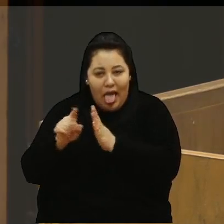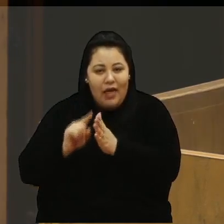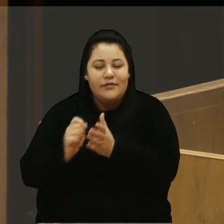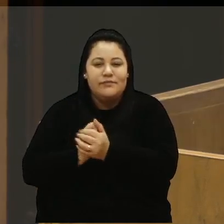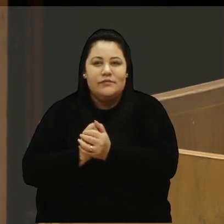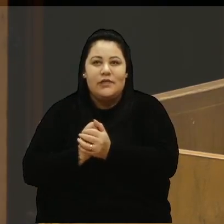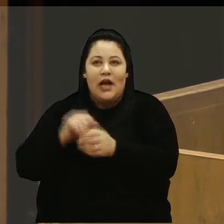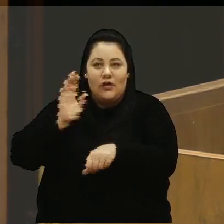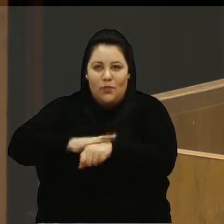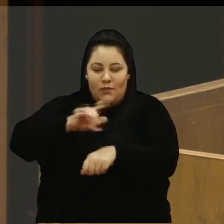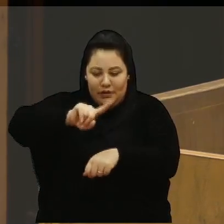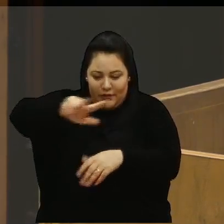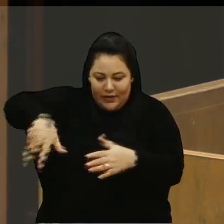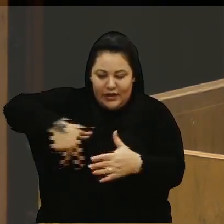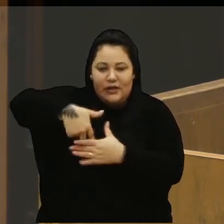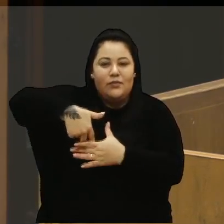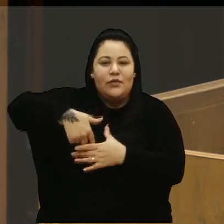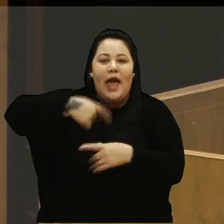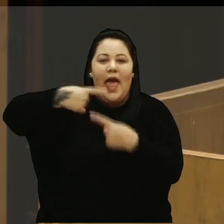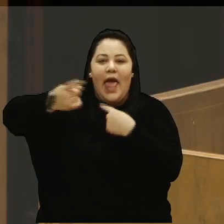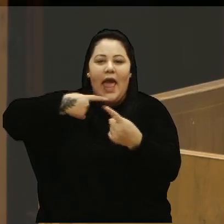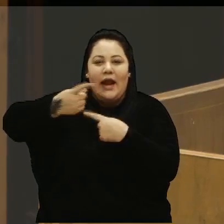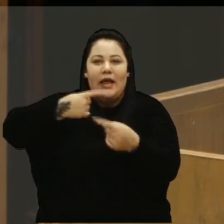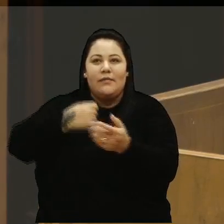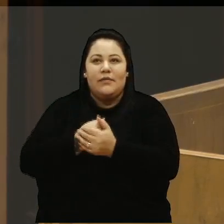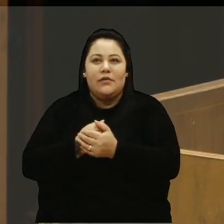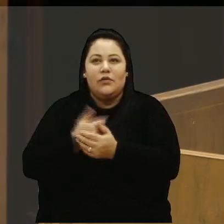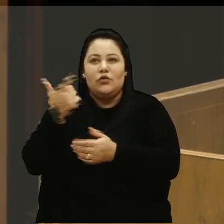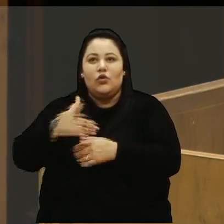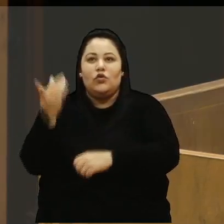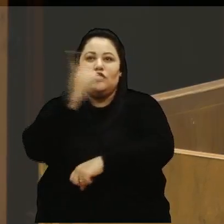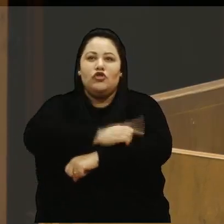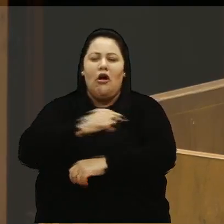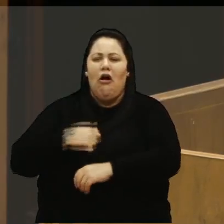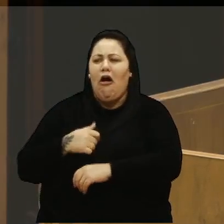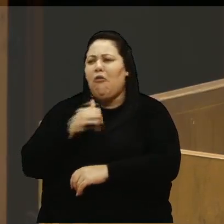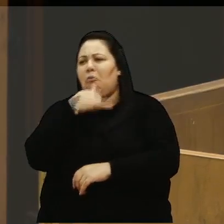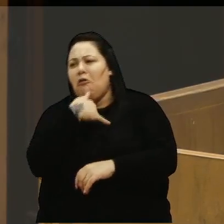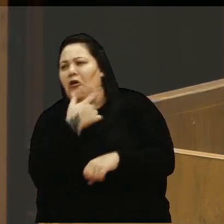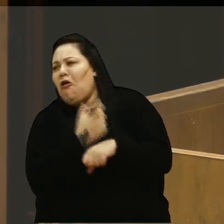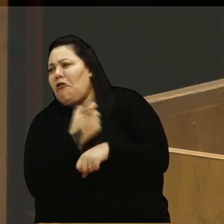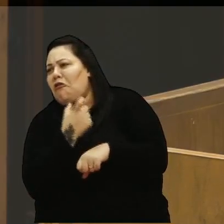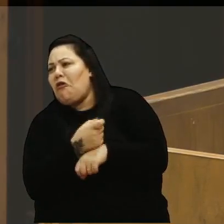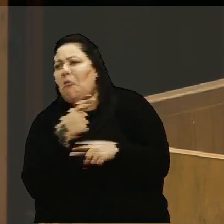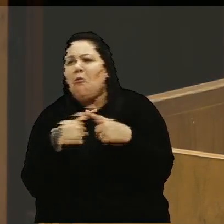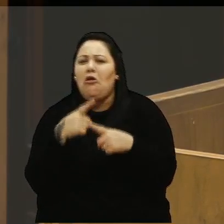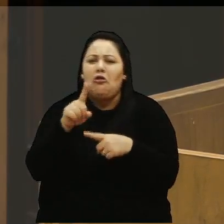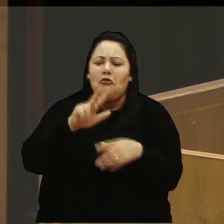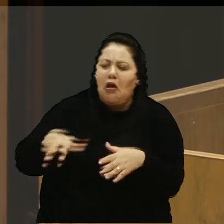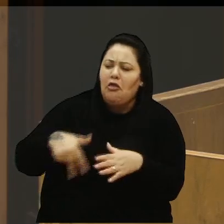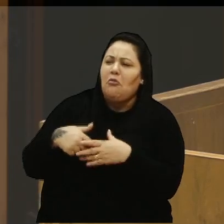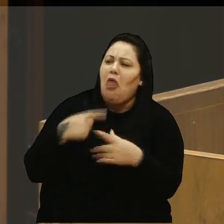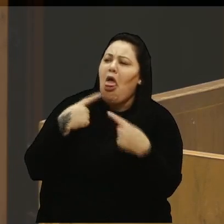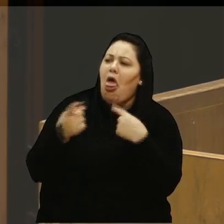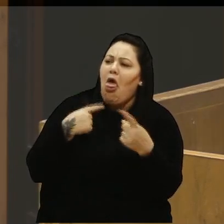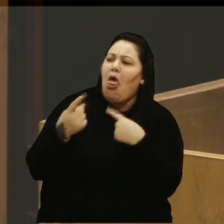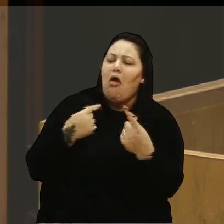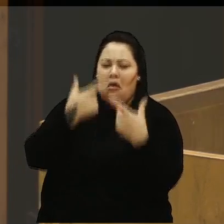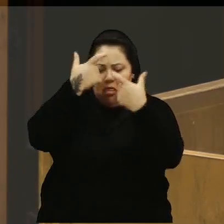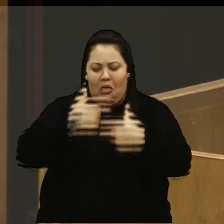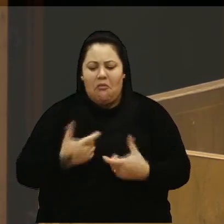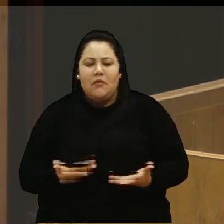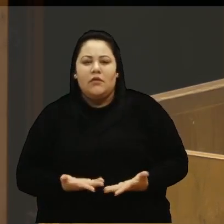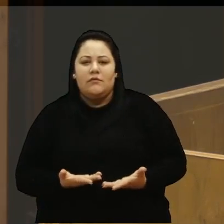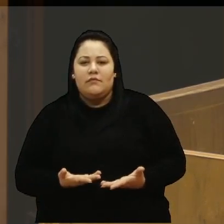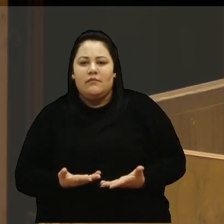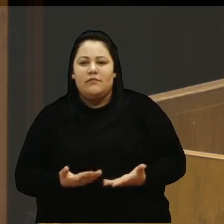tribuna reclamar dele no outro dia, estou chateado, vereador, que o senhor veio me criticar na tribuna. Ô